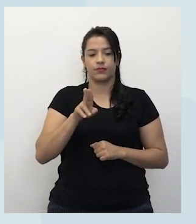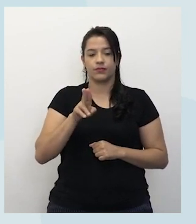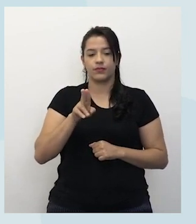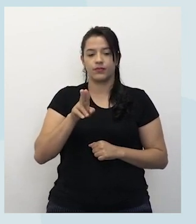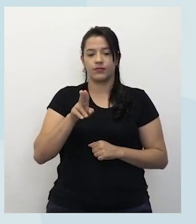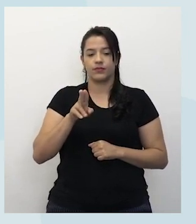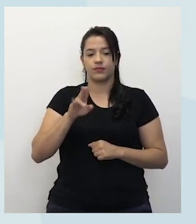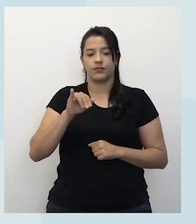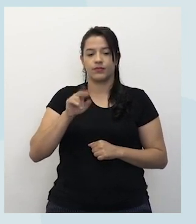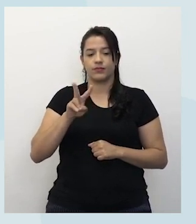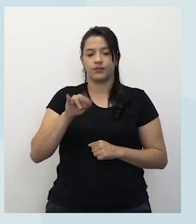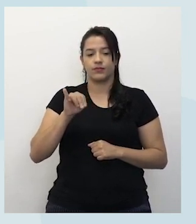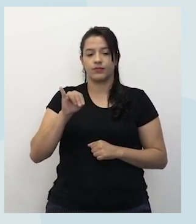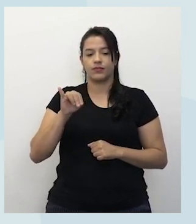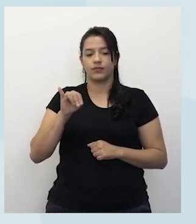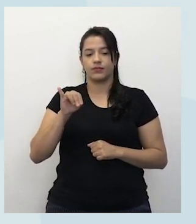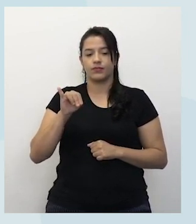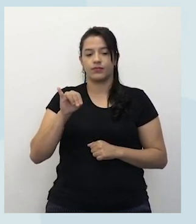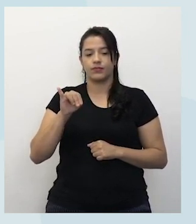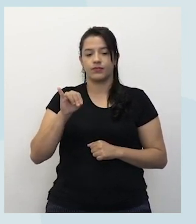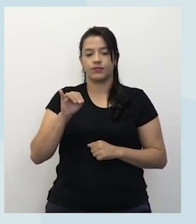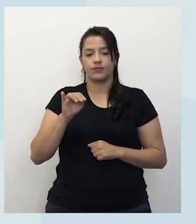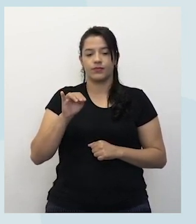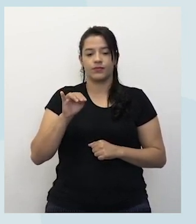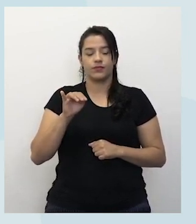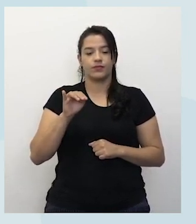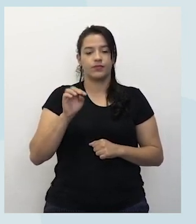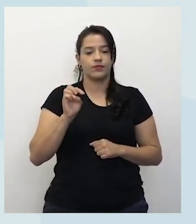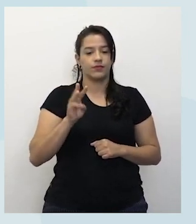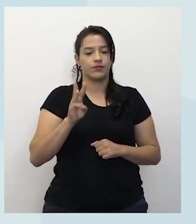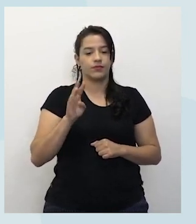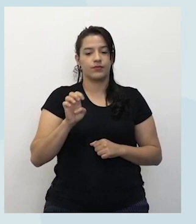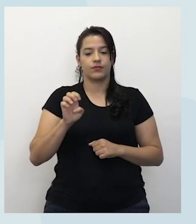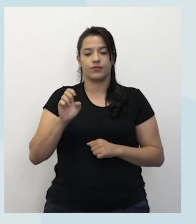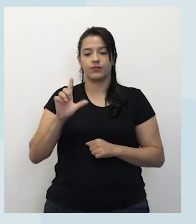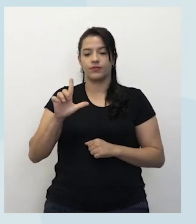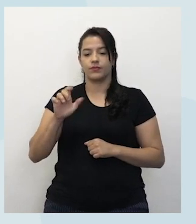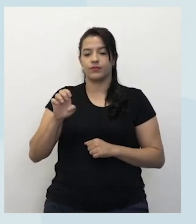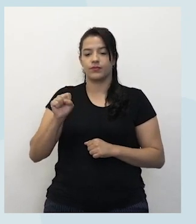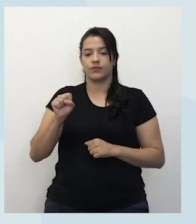W, X, Y, Z. Tá.